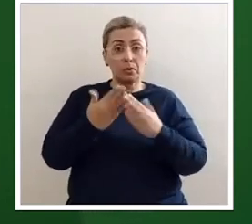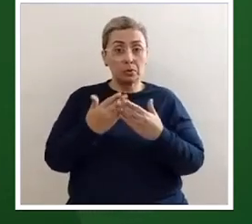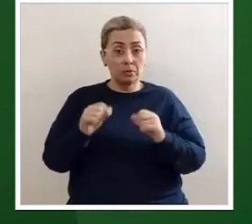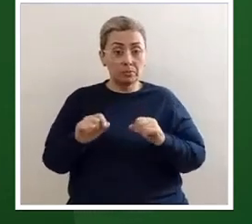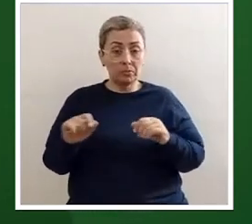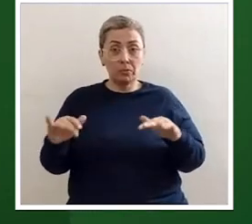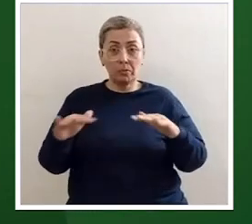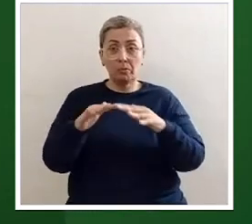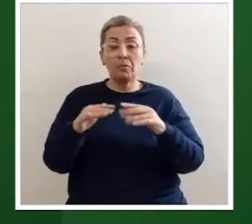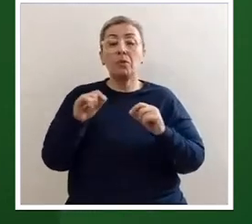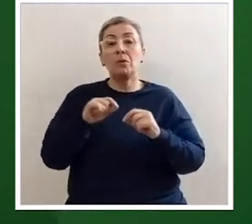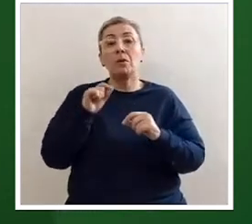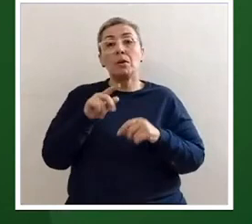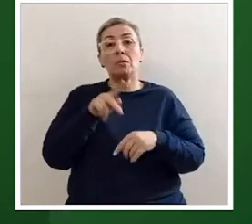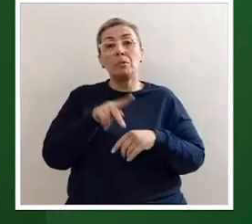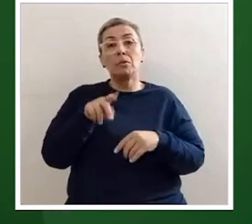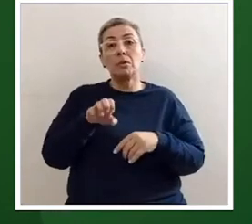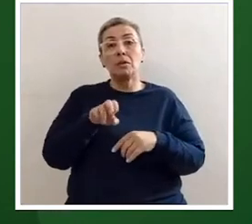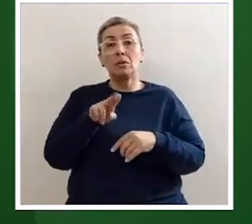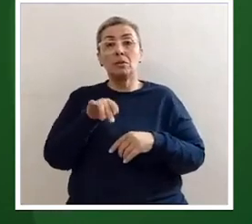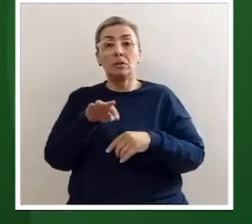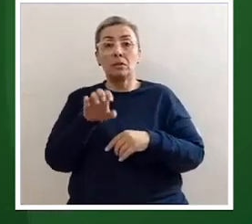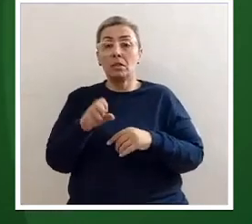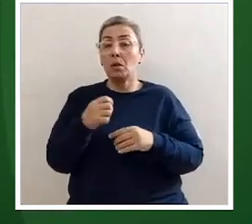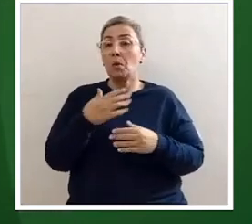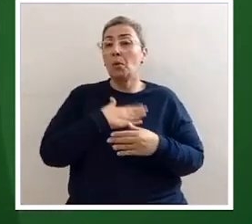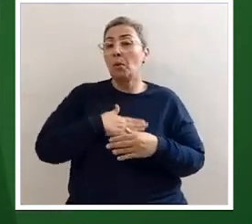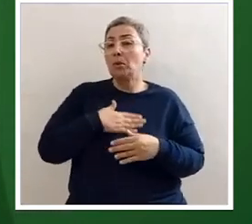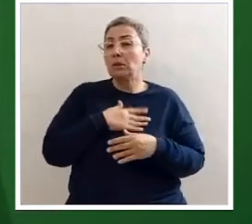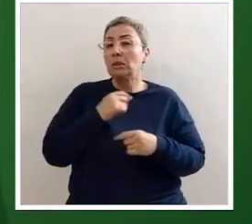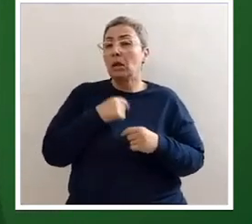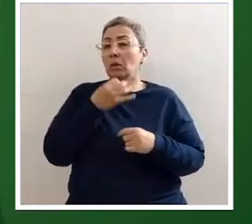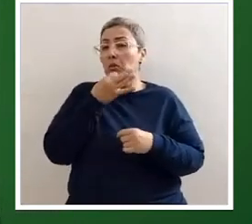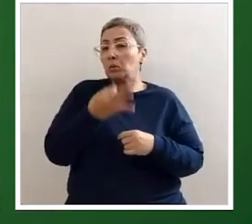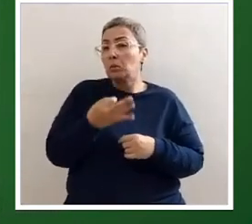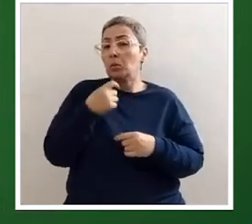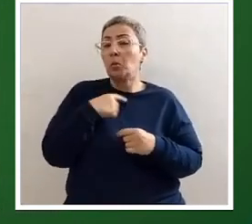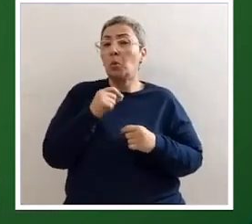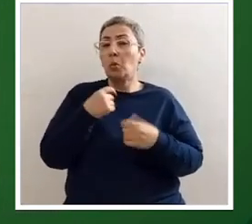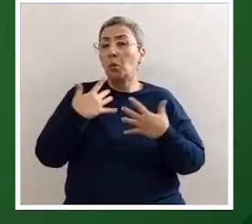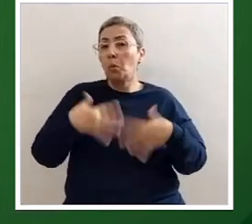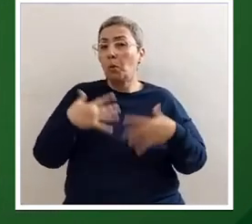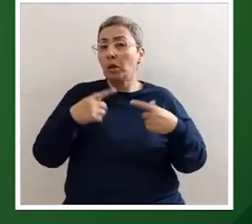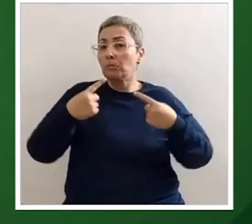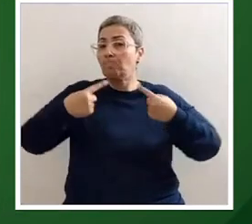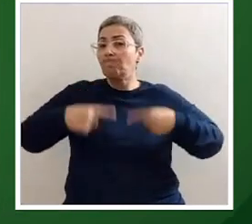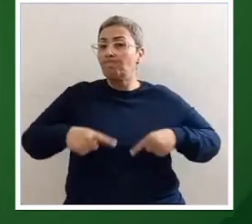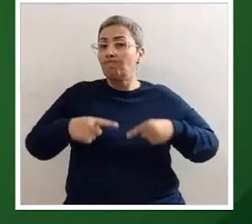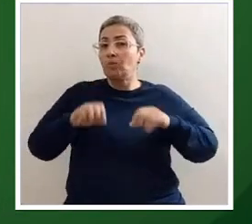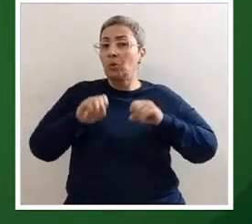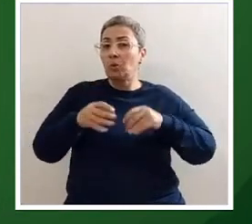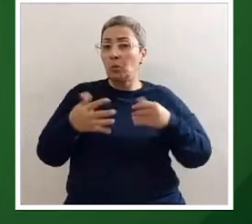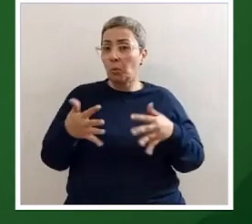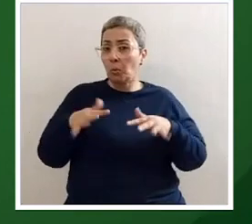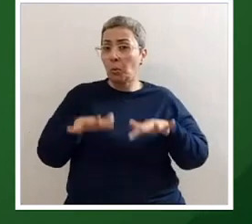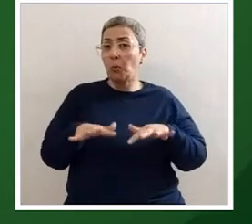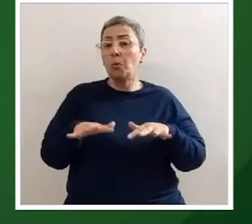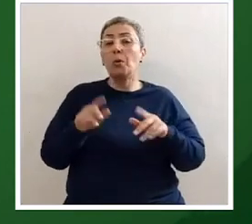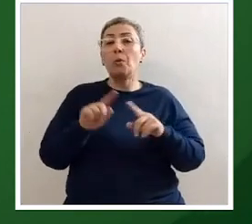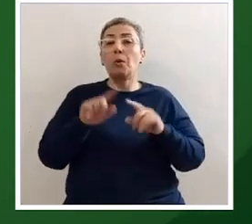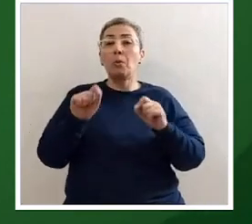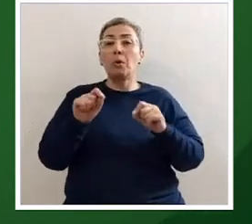Bom Professora Eunice eu gostaria que comentasse sobre o grande desafio da educação inclusiva